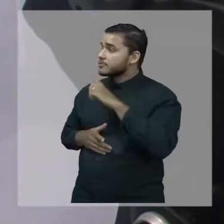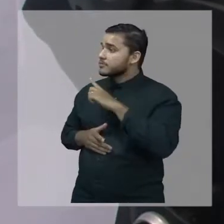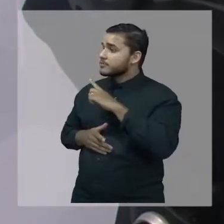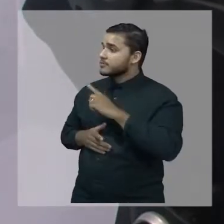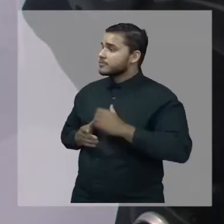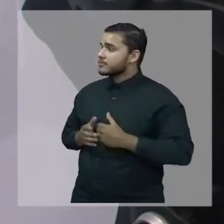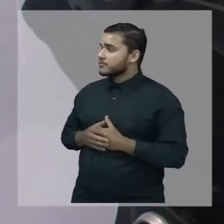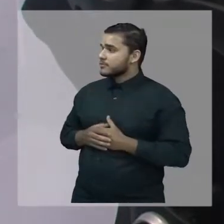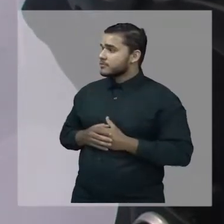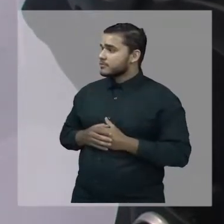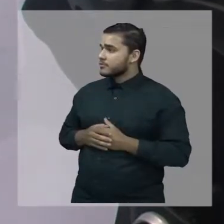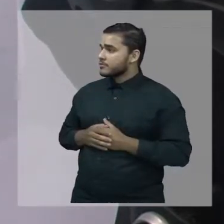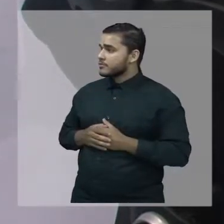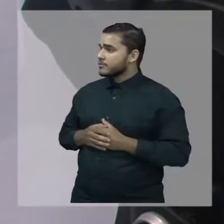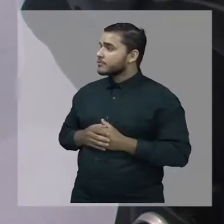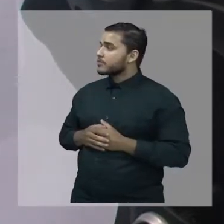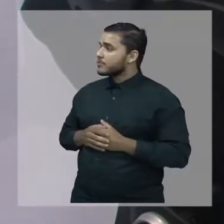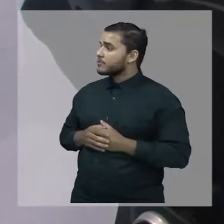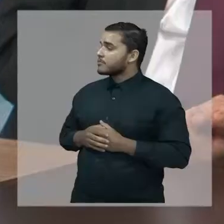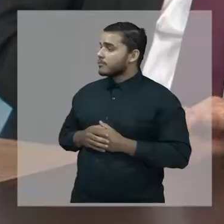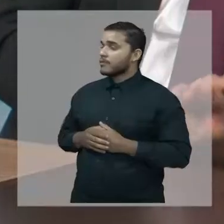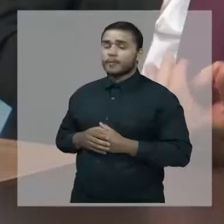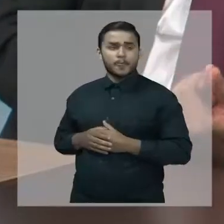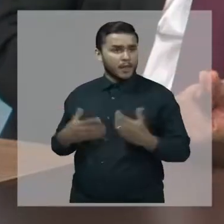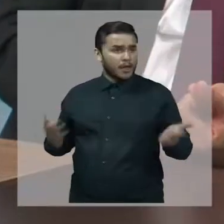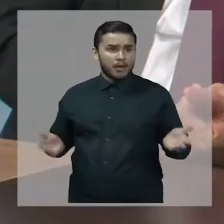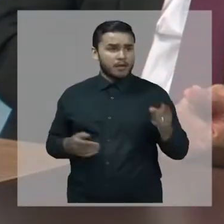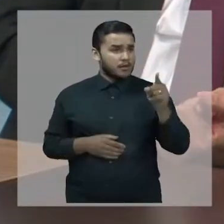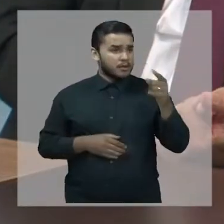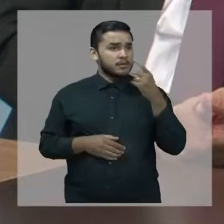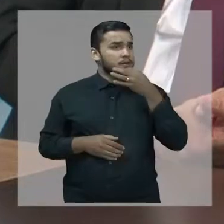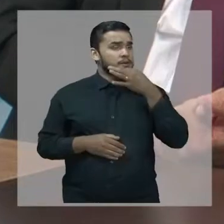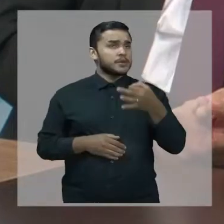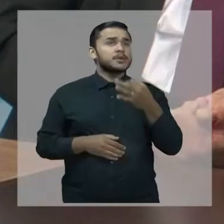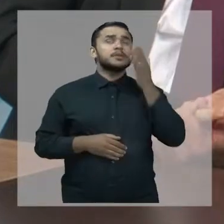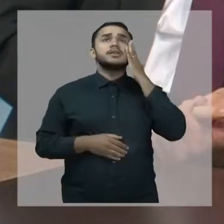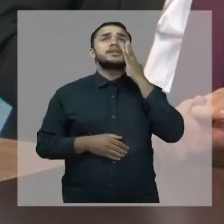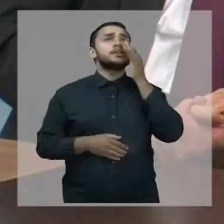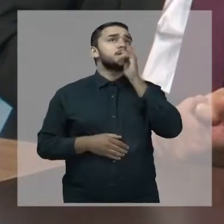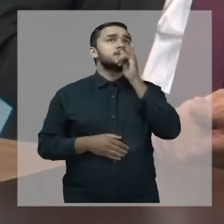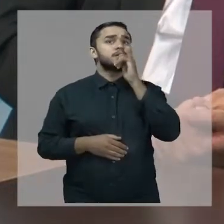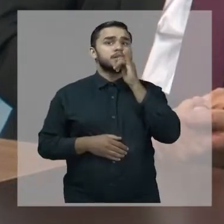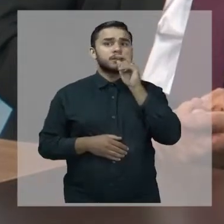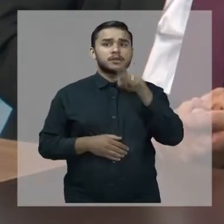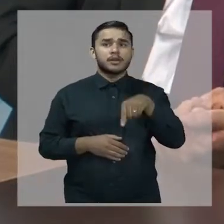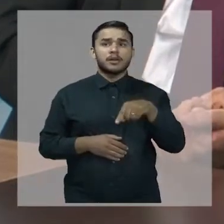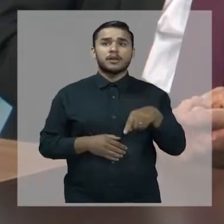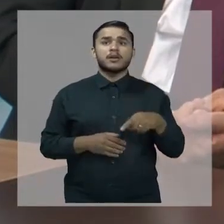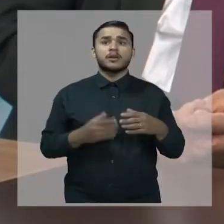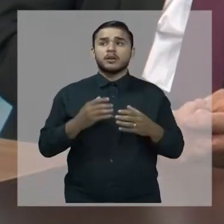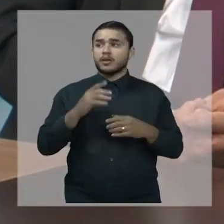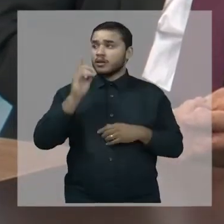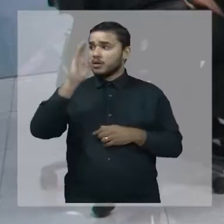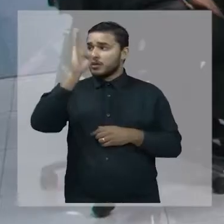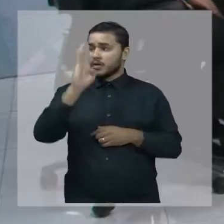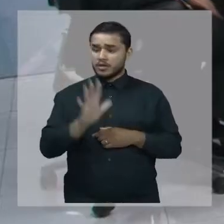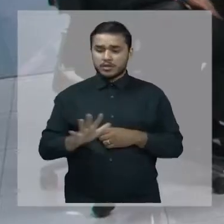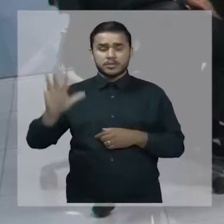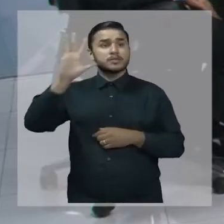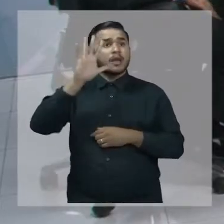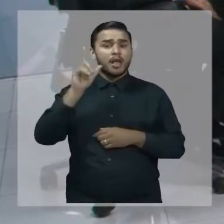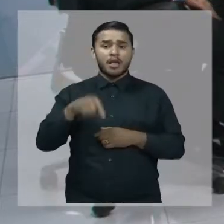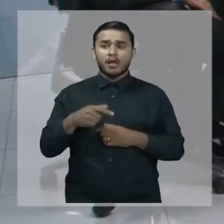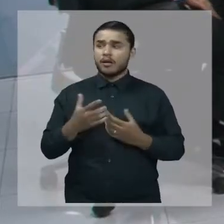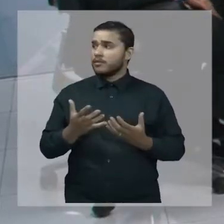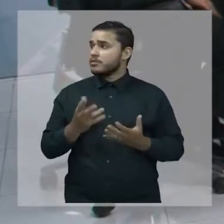nas Mentalidade legislaturas. corporativista, de privilégio. O Brasil Então- sempre foi Eu acho que quem melhor definiu o Brasil foi o Raimundo Faoro, o